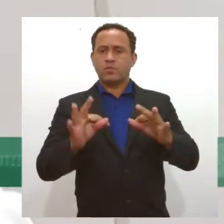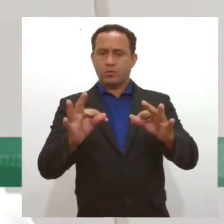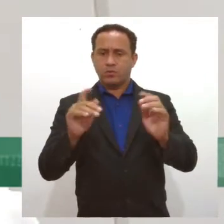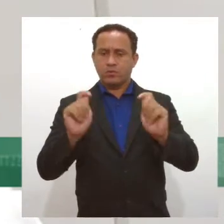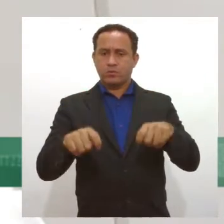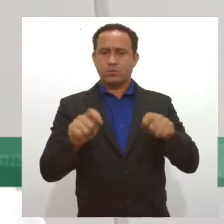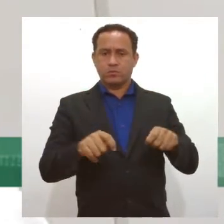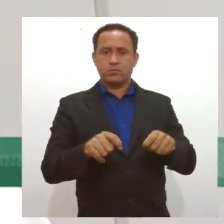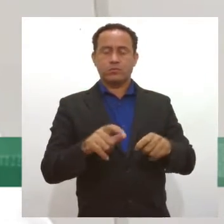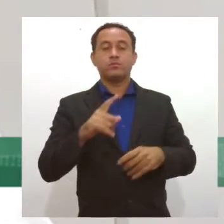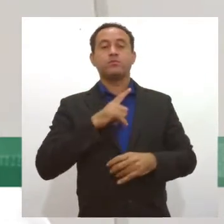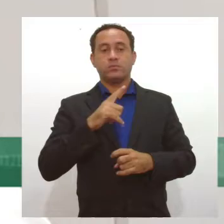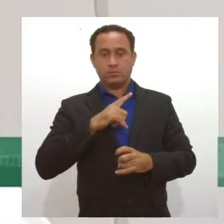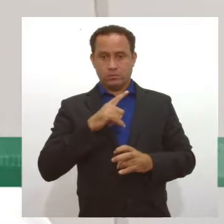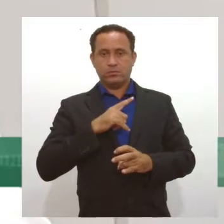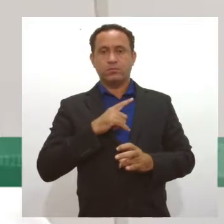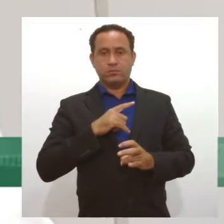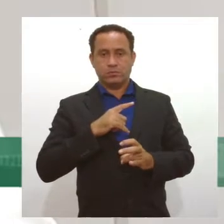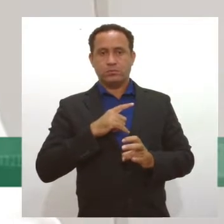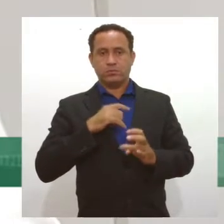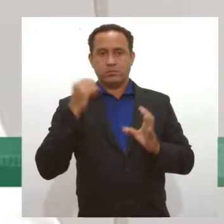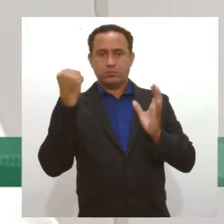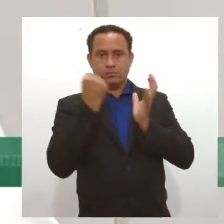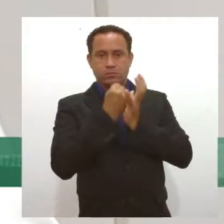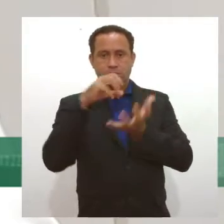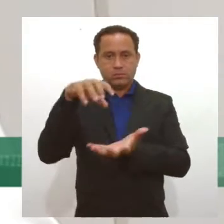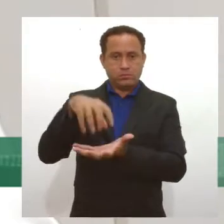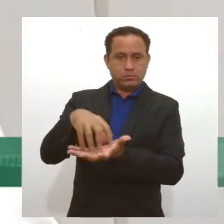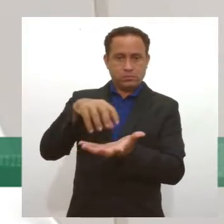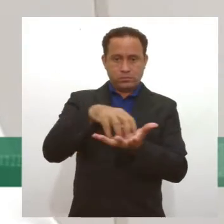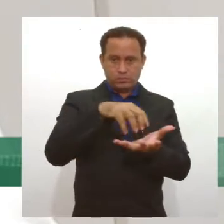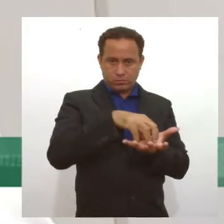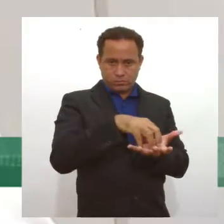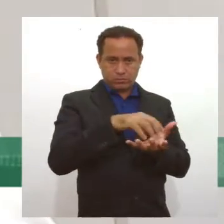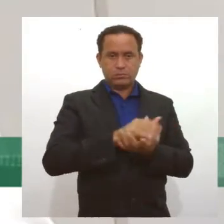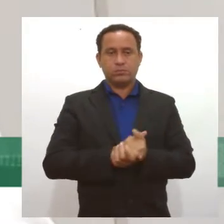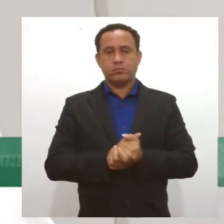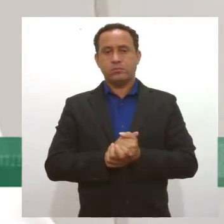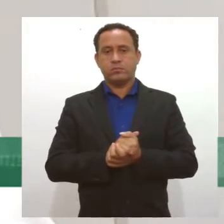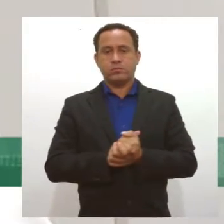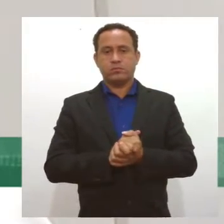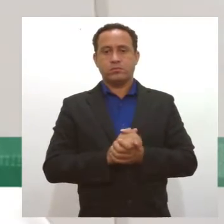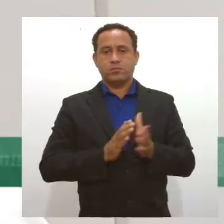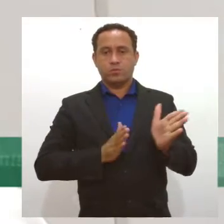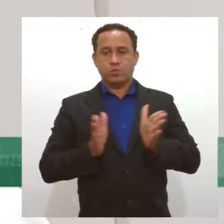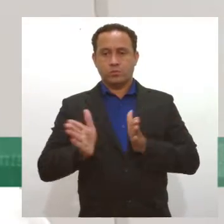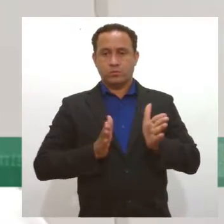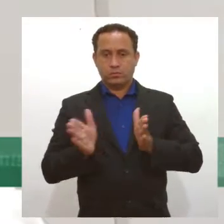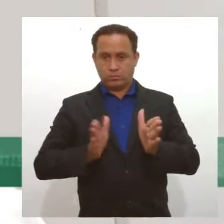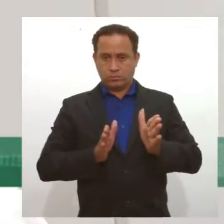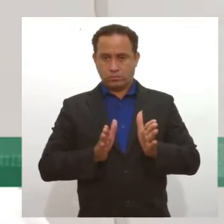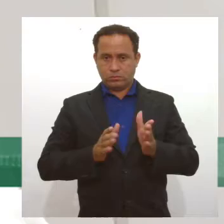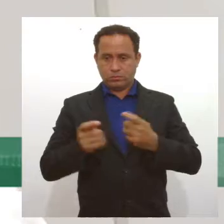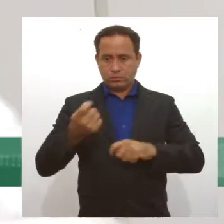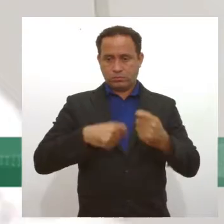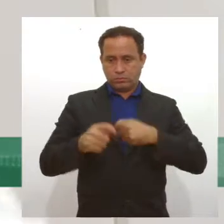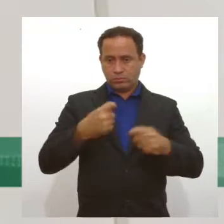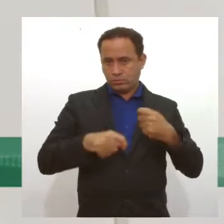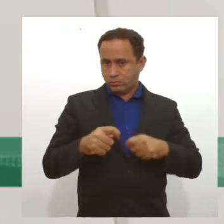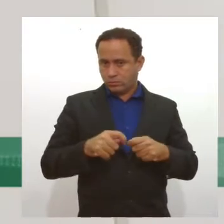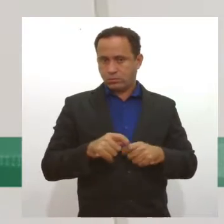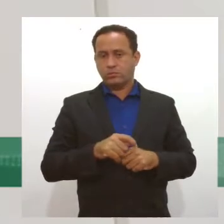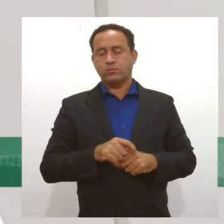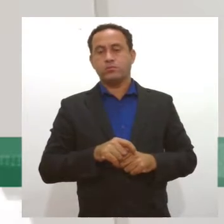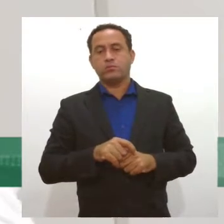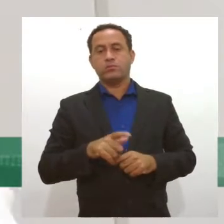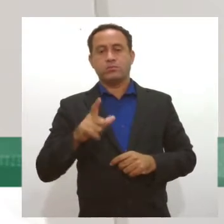que possuem no seu centro, né, a questão da validação do seu modelo de negócio, na validação do seu produto, porque eles